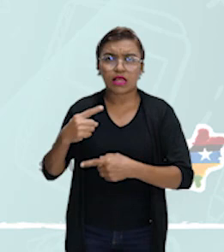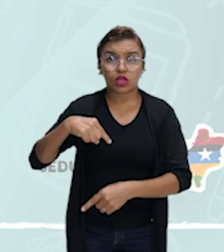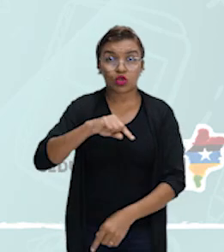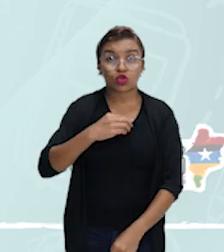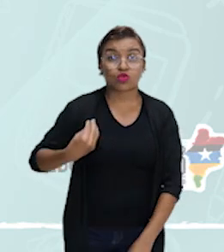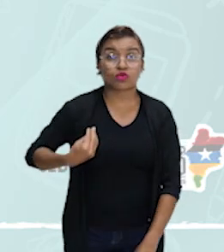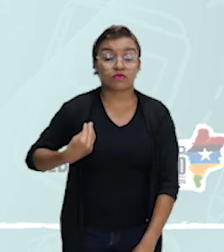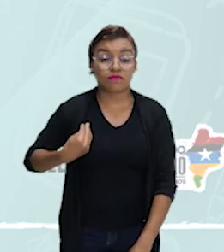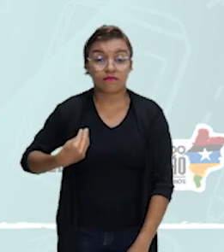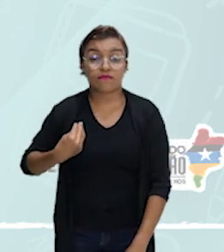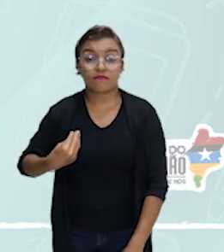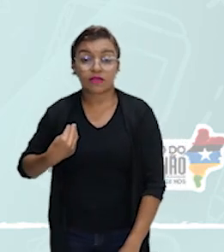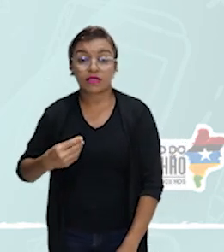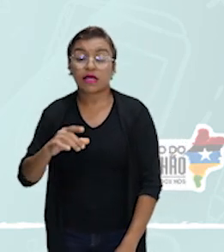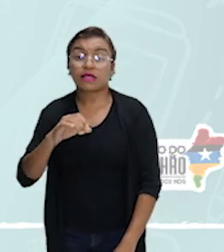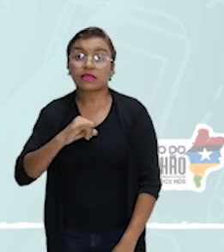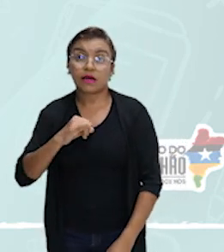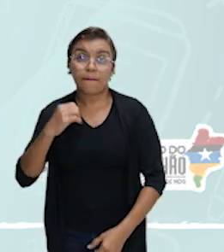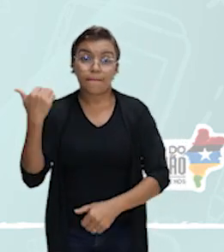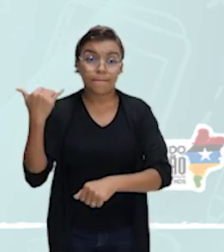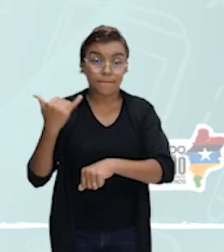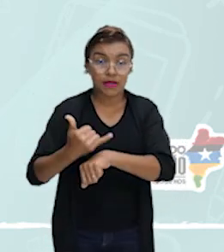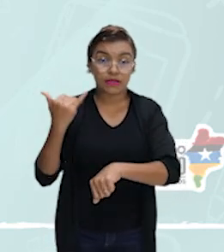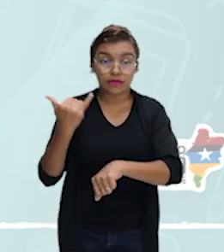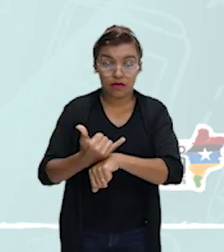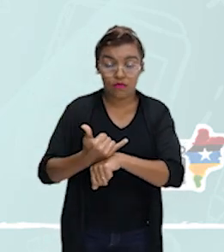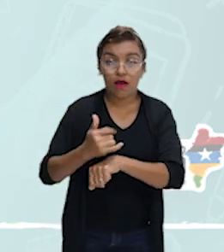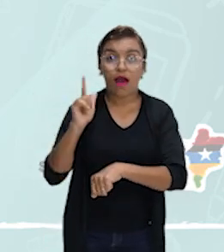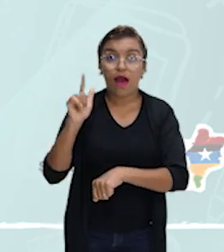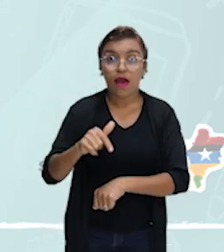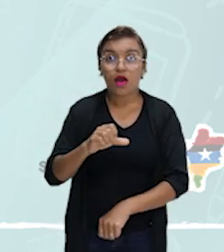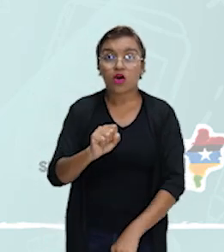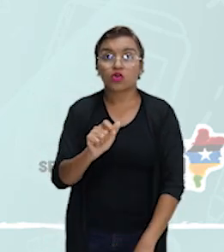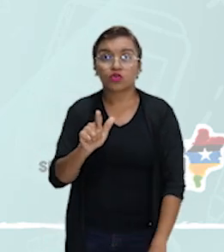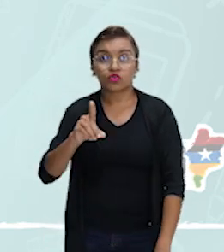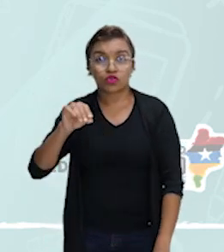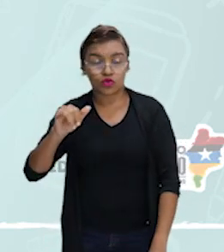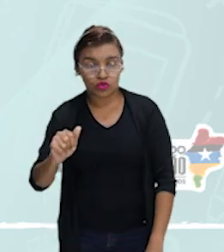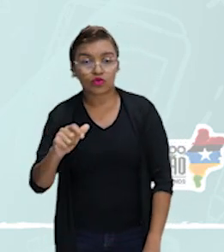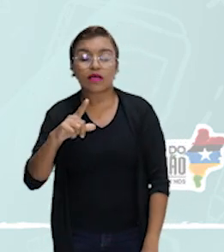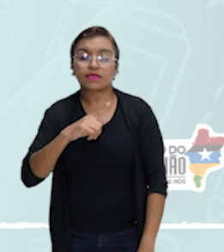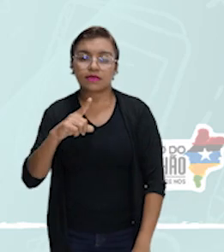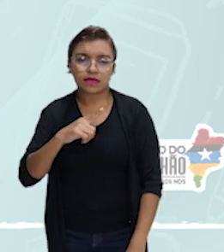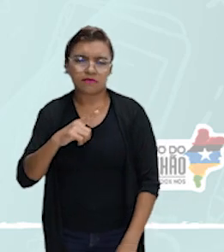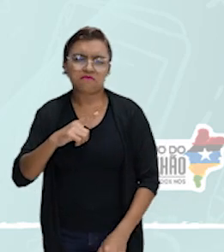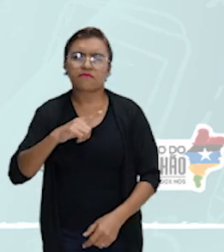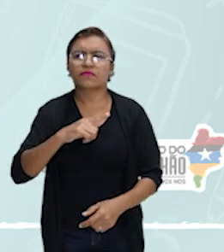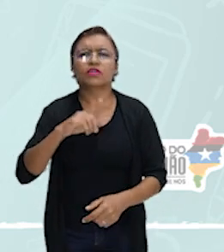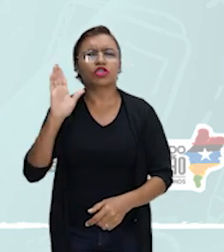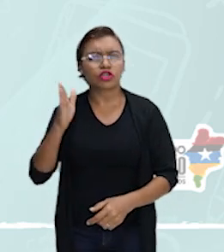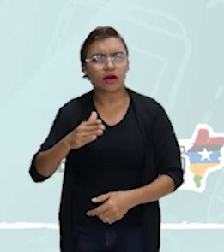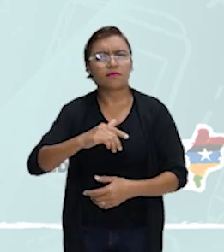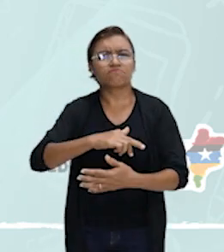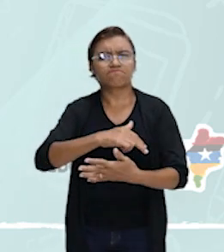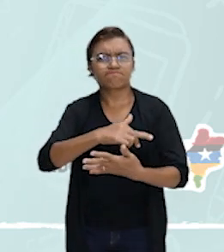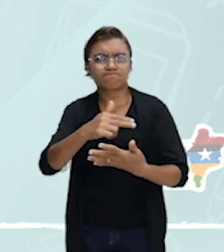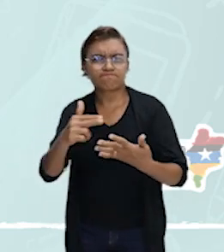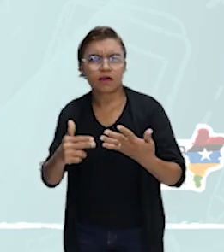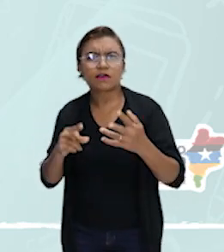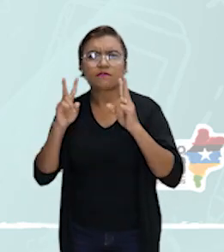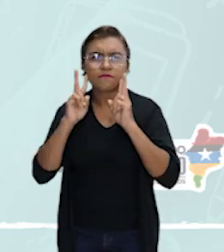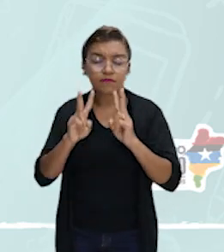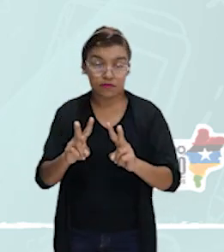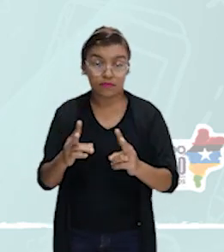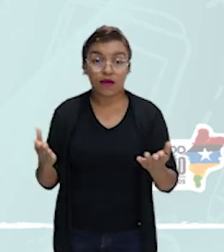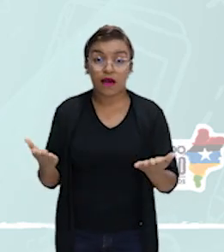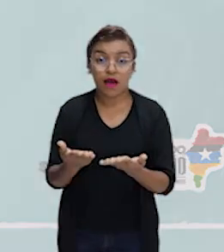metal, né? O metal presente será o sódio. Então, nós já vimos o cloreto de sódio, fluoreto de sódio, agora o nitrato